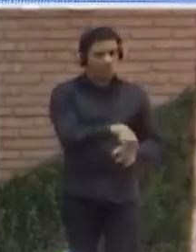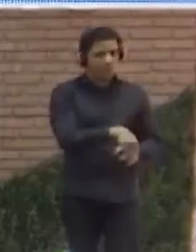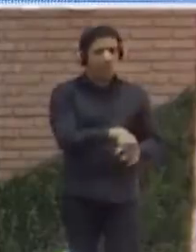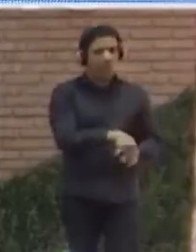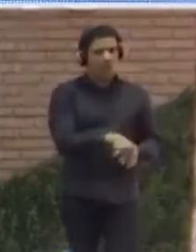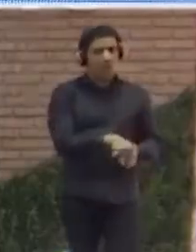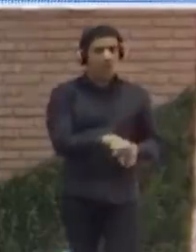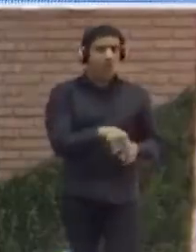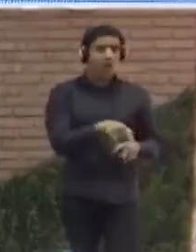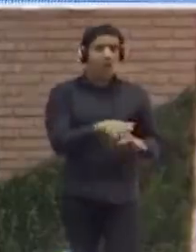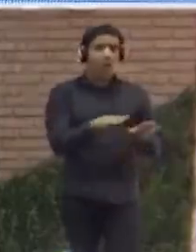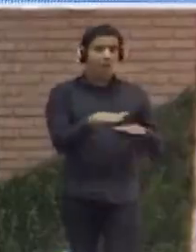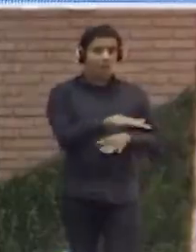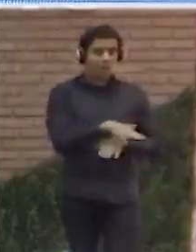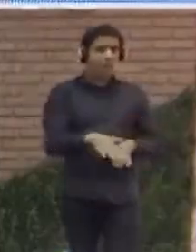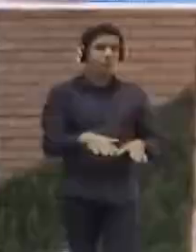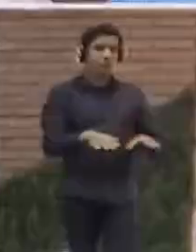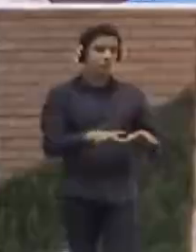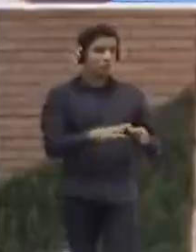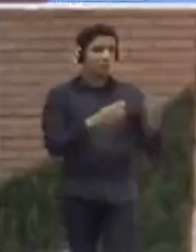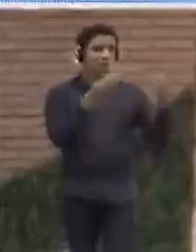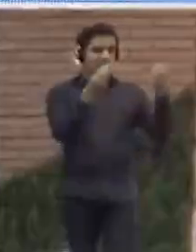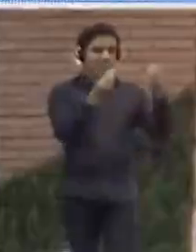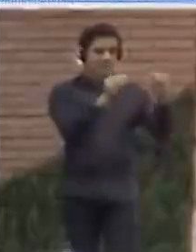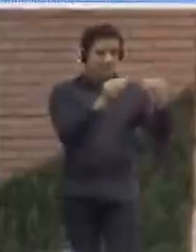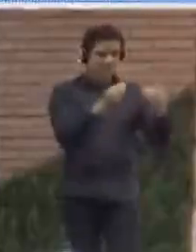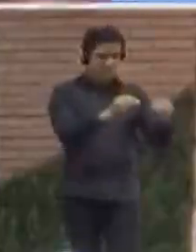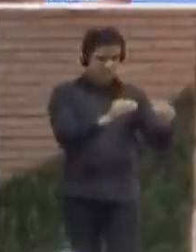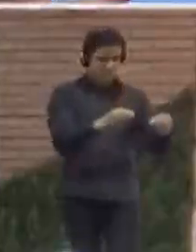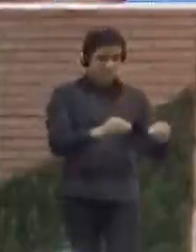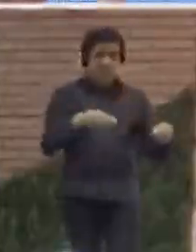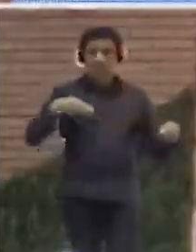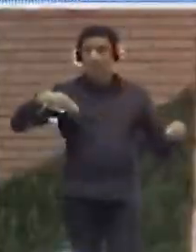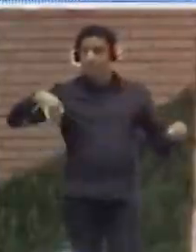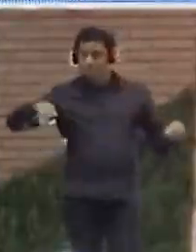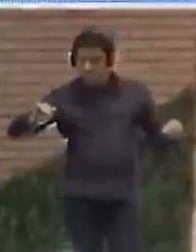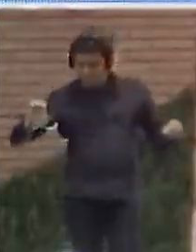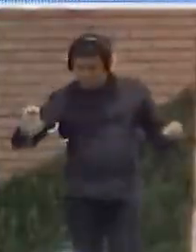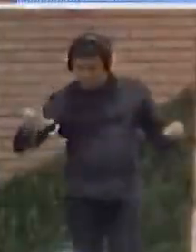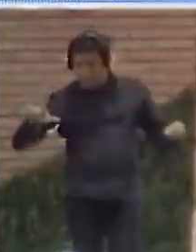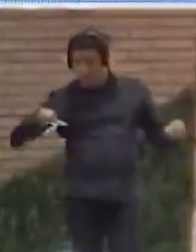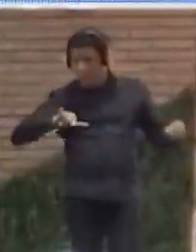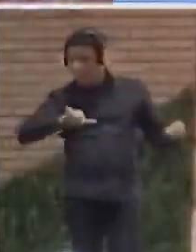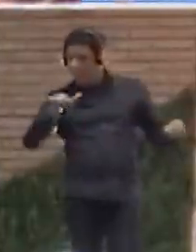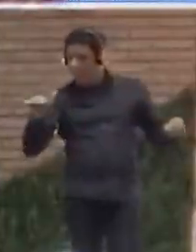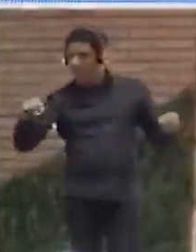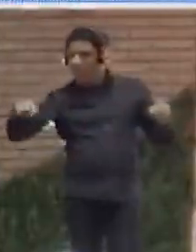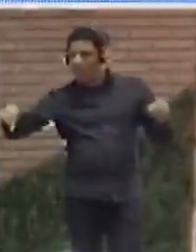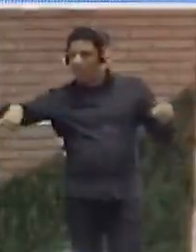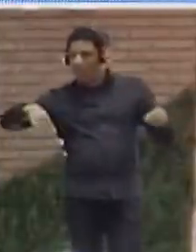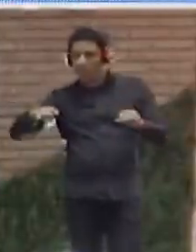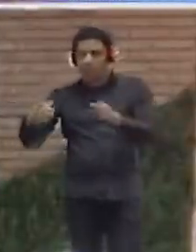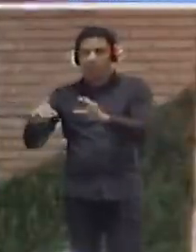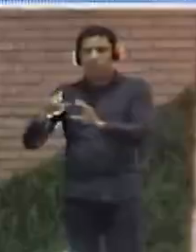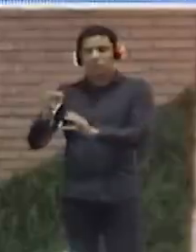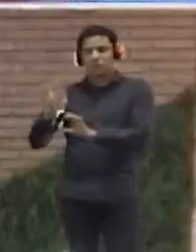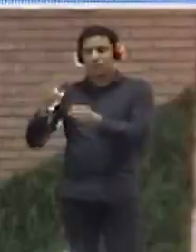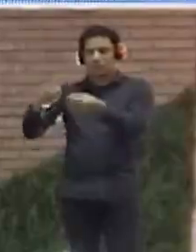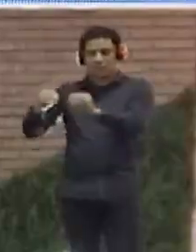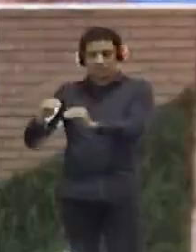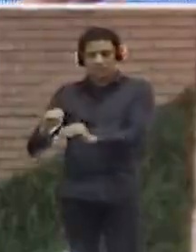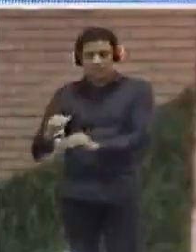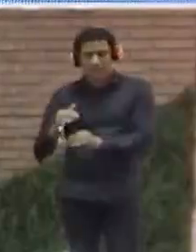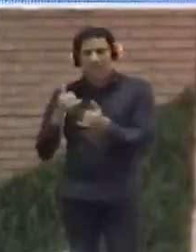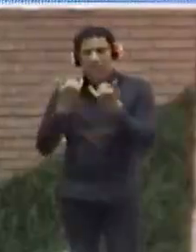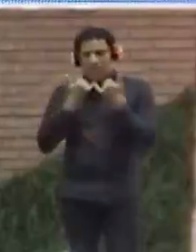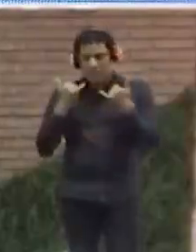de instalações, a Macy's, ela tem uma parte separada da empresa que faz só instalações hidráulicas,